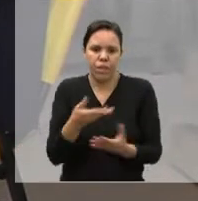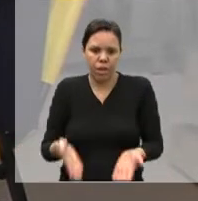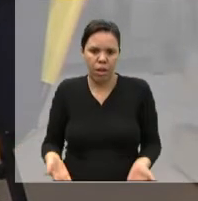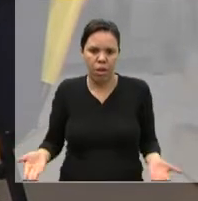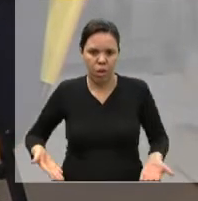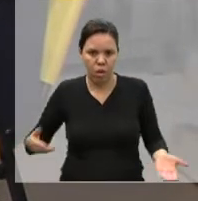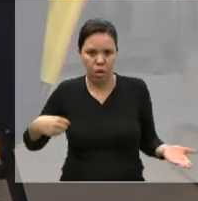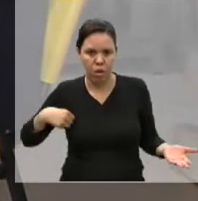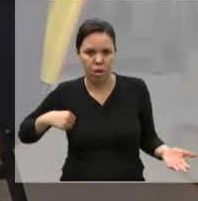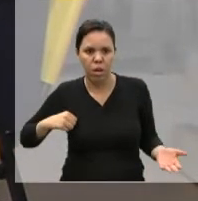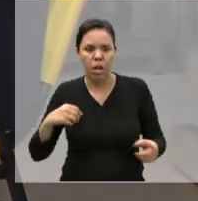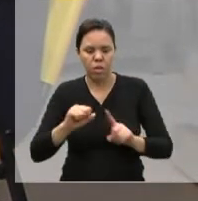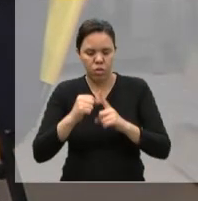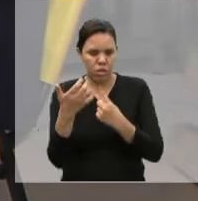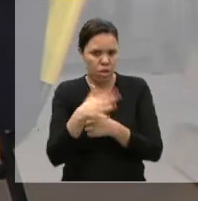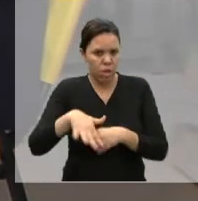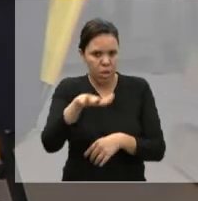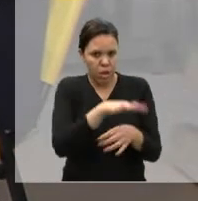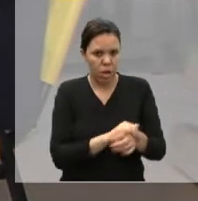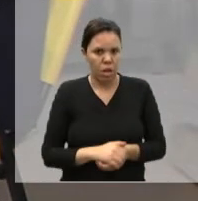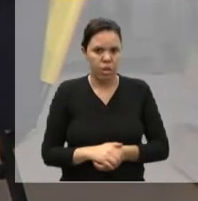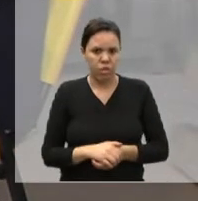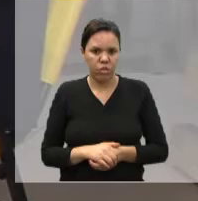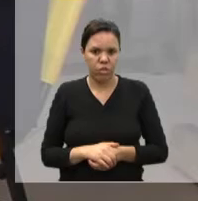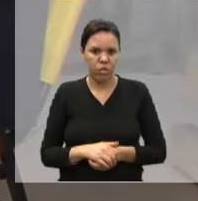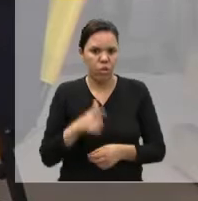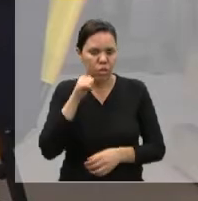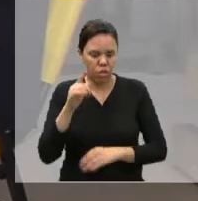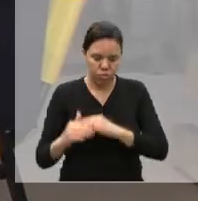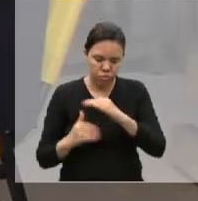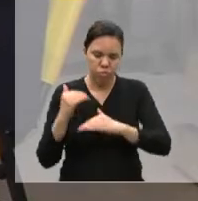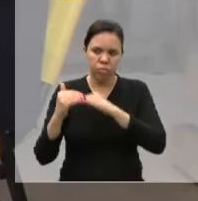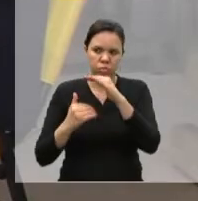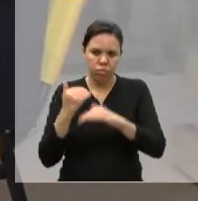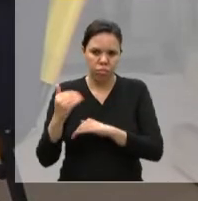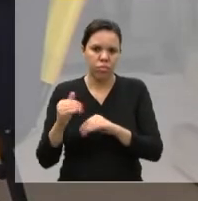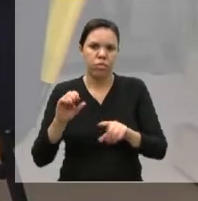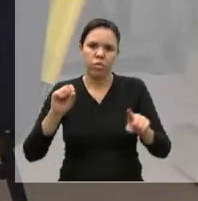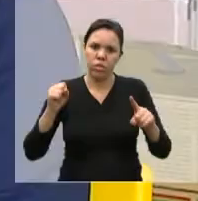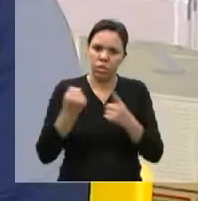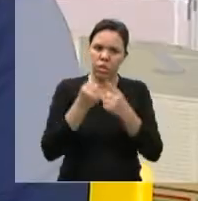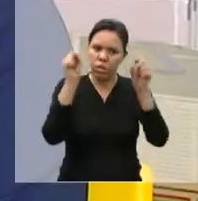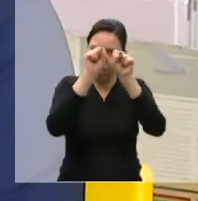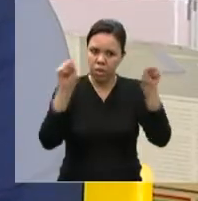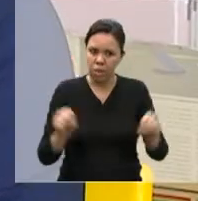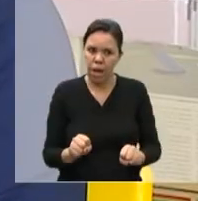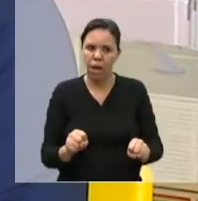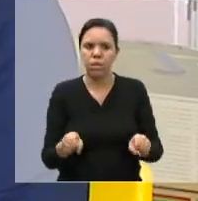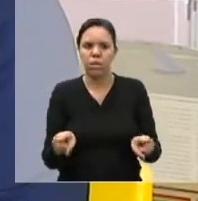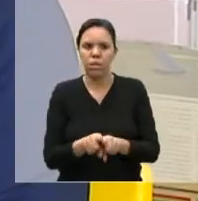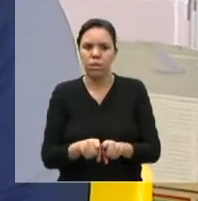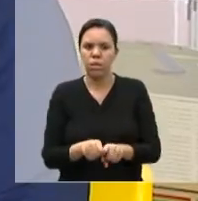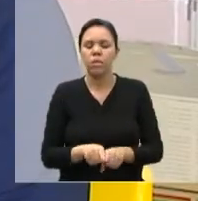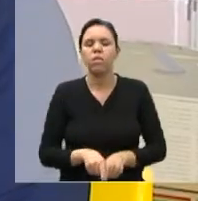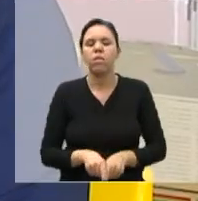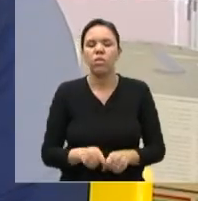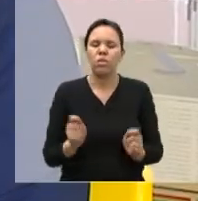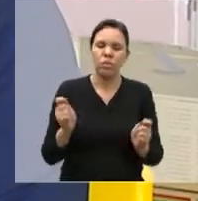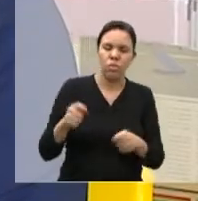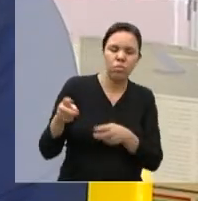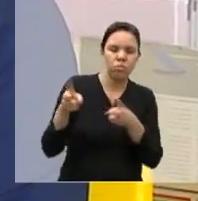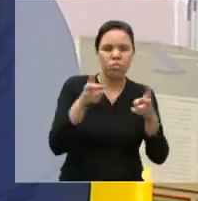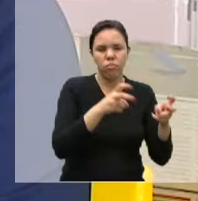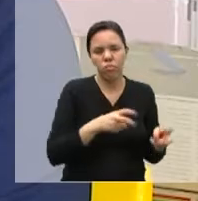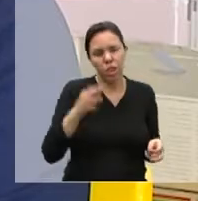construídos sobre o conhecimento científico, né? Sistematizado, sobre hipóteses, sobre teorias. Então a sociedade